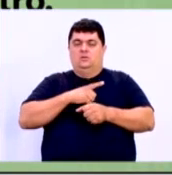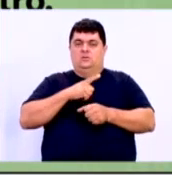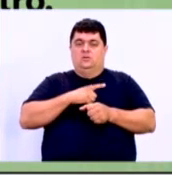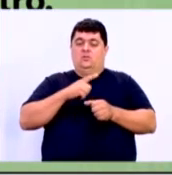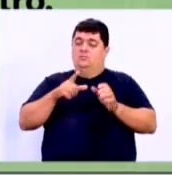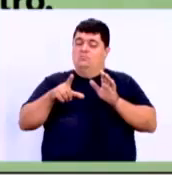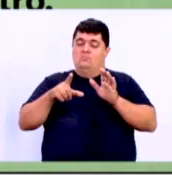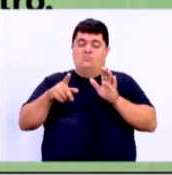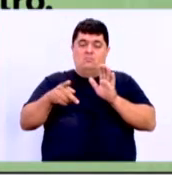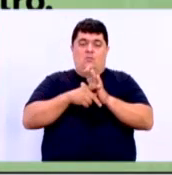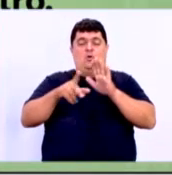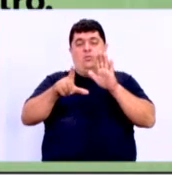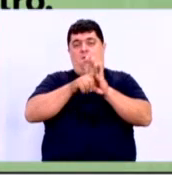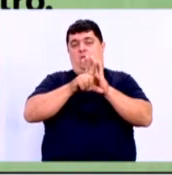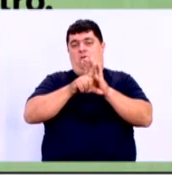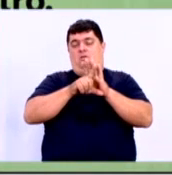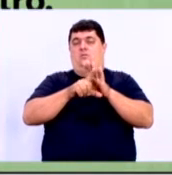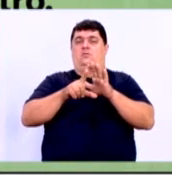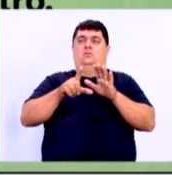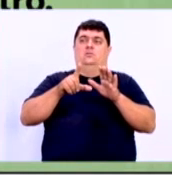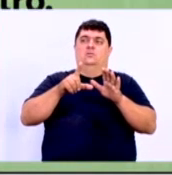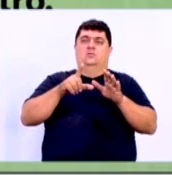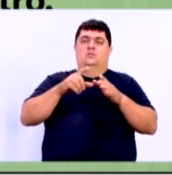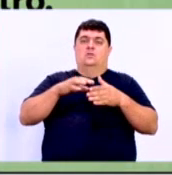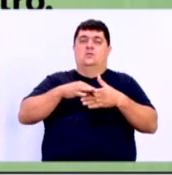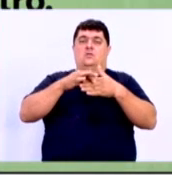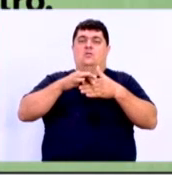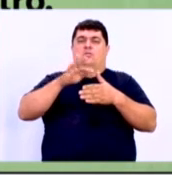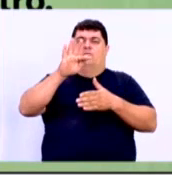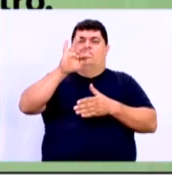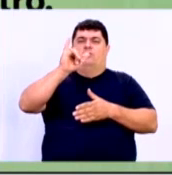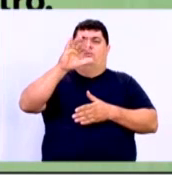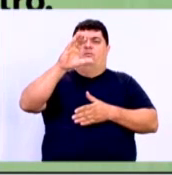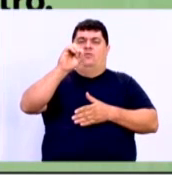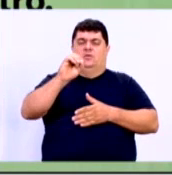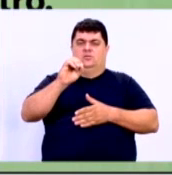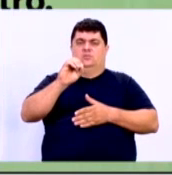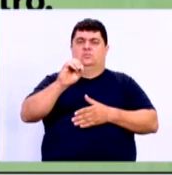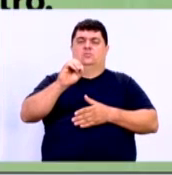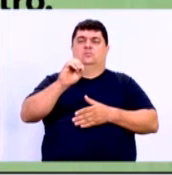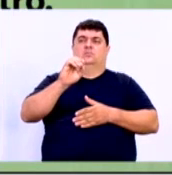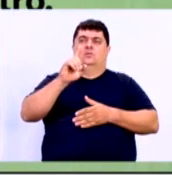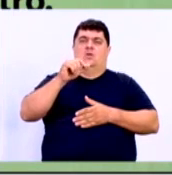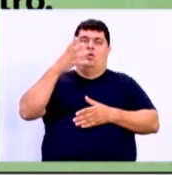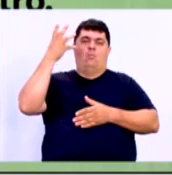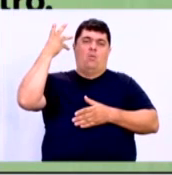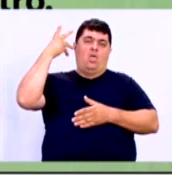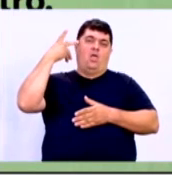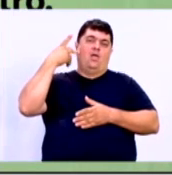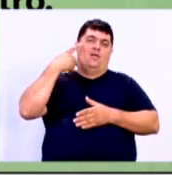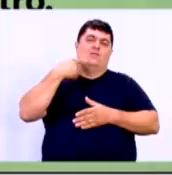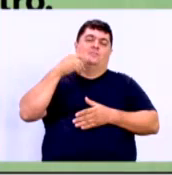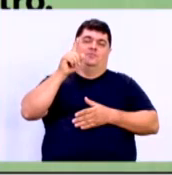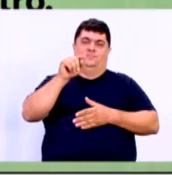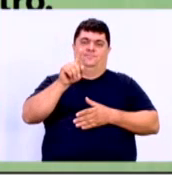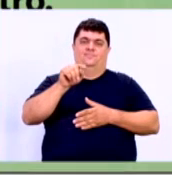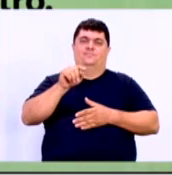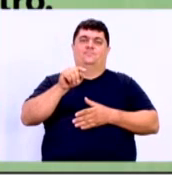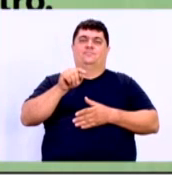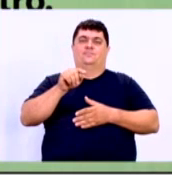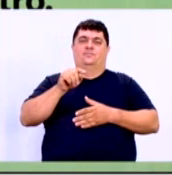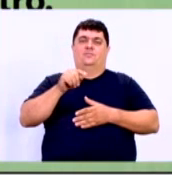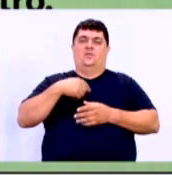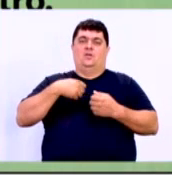em lei, né? E principalmente no fisco. Lembra o fisco? O leão. Isso aí, pessoal. Para falar nisso,